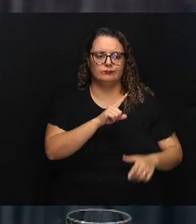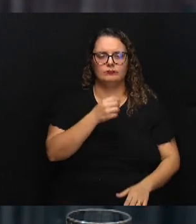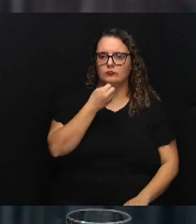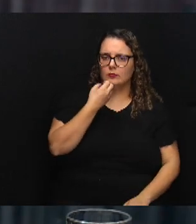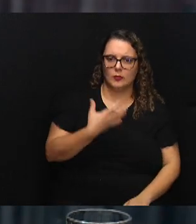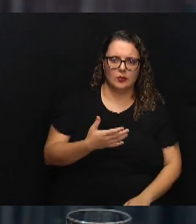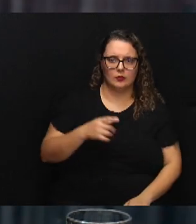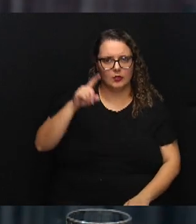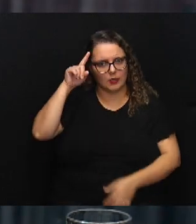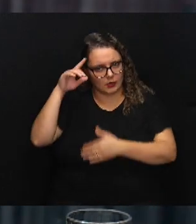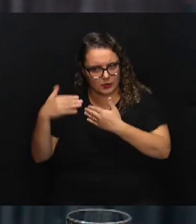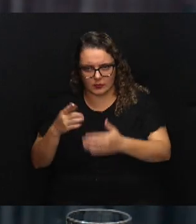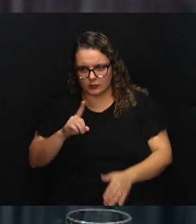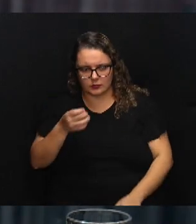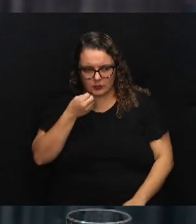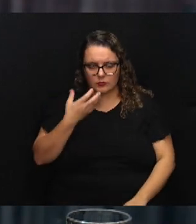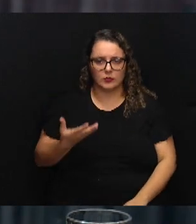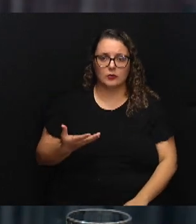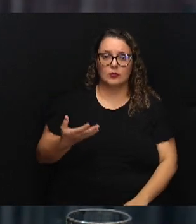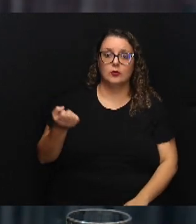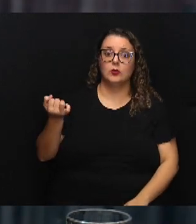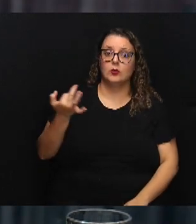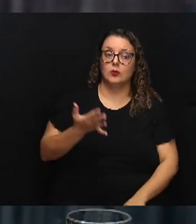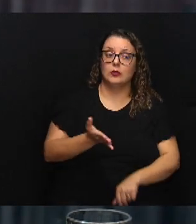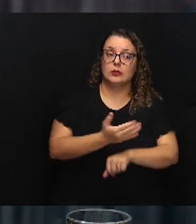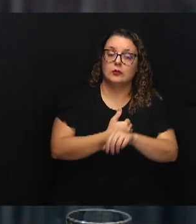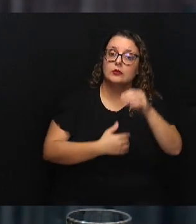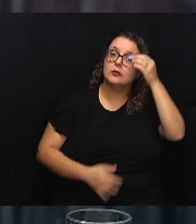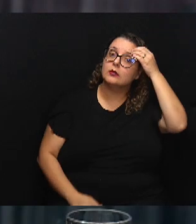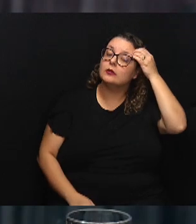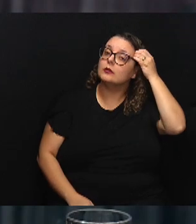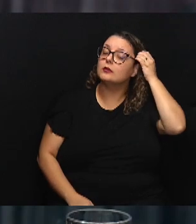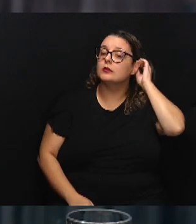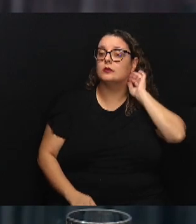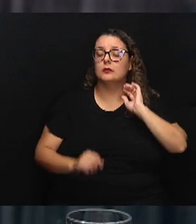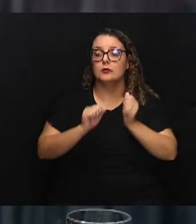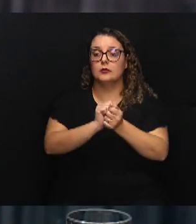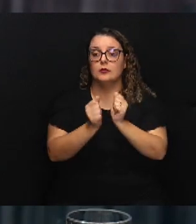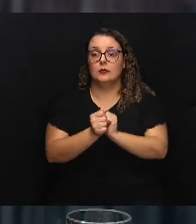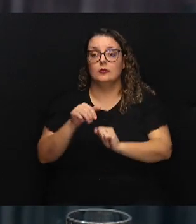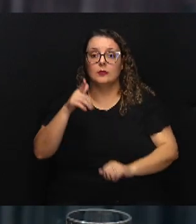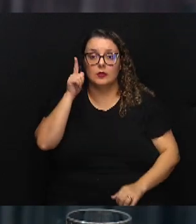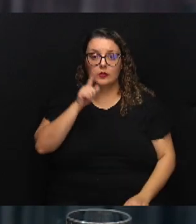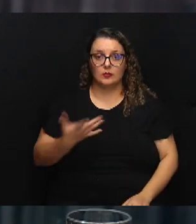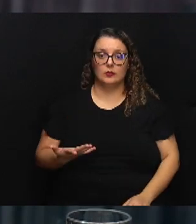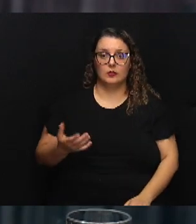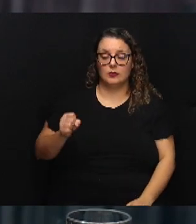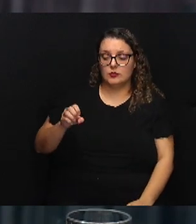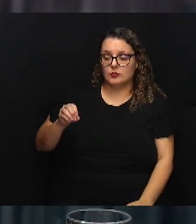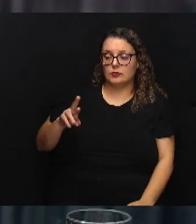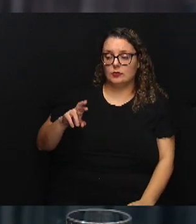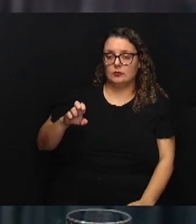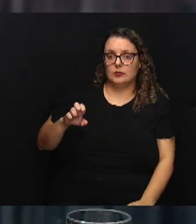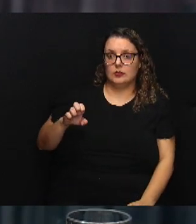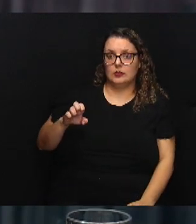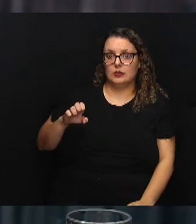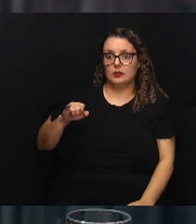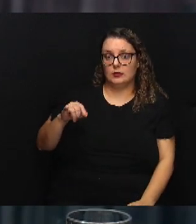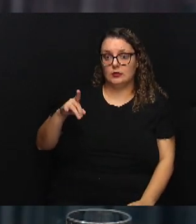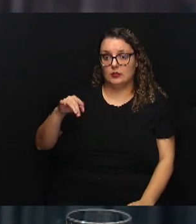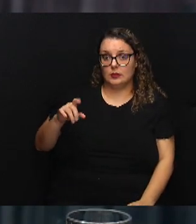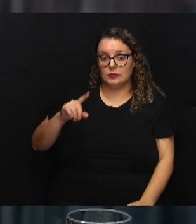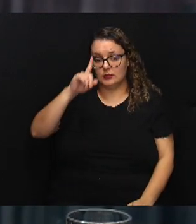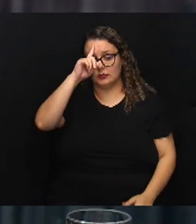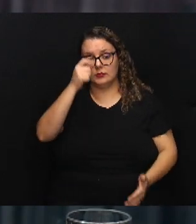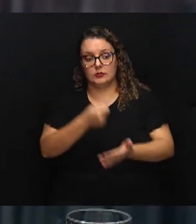uma rotina não está legal, o quanto antes você se ajustar, mais você consegue ter sobriedade justamente de tomar decisões.